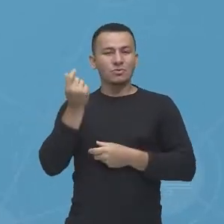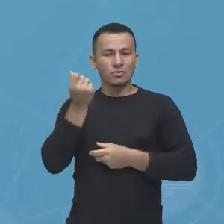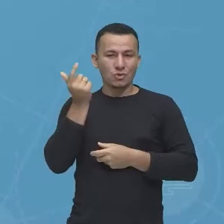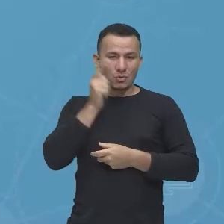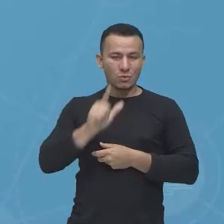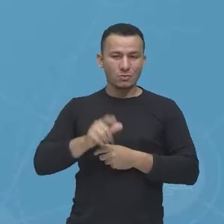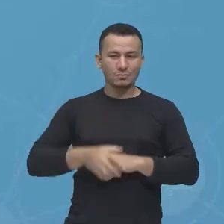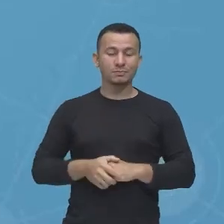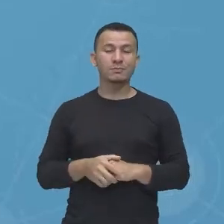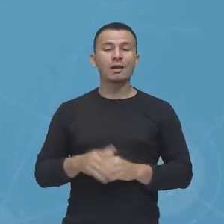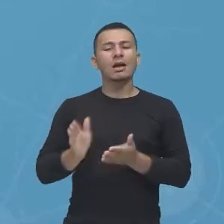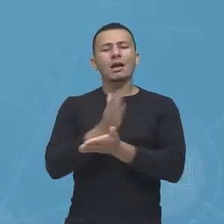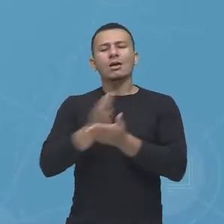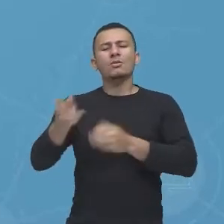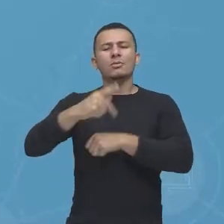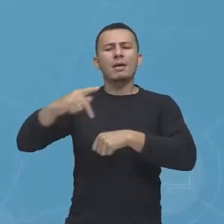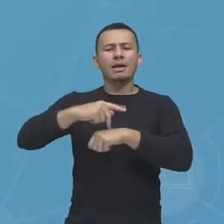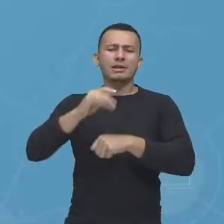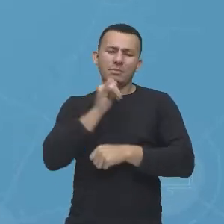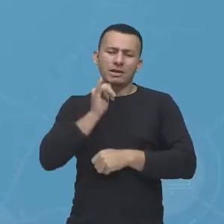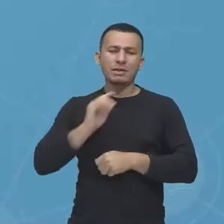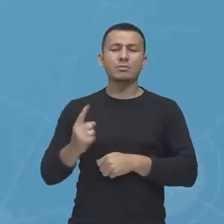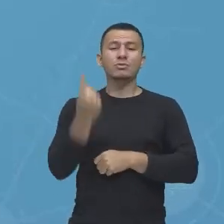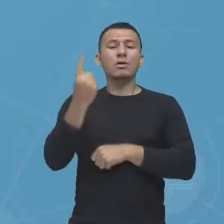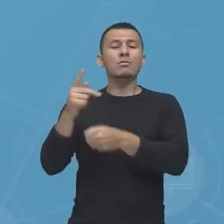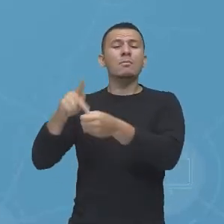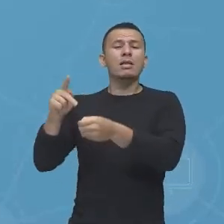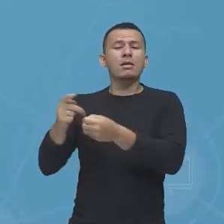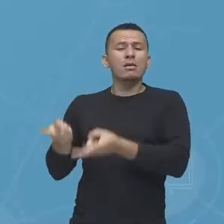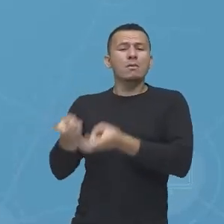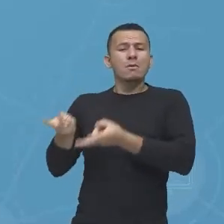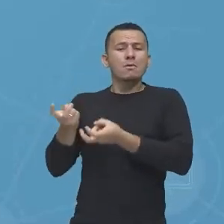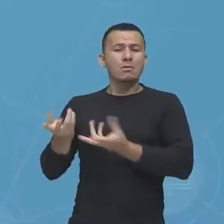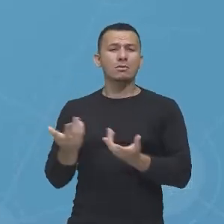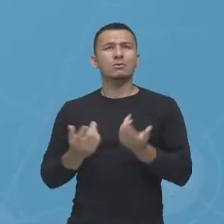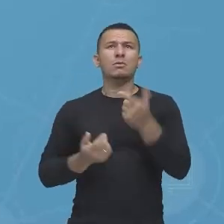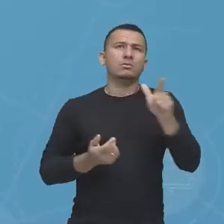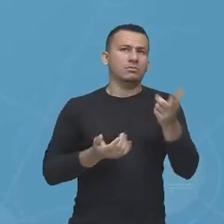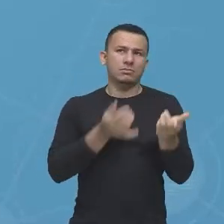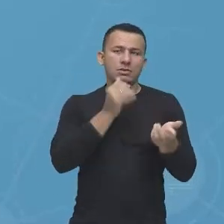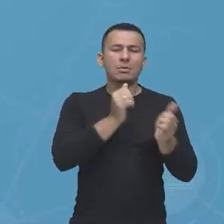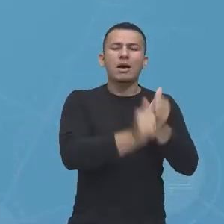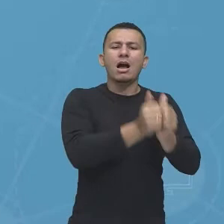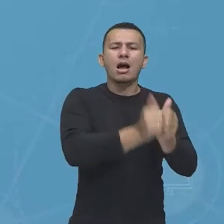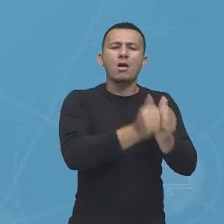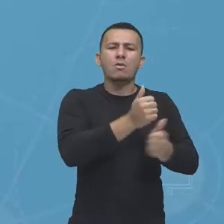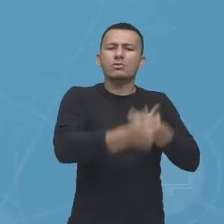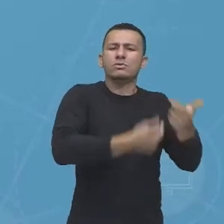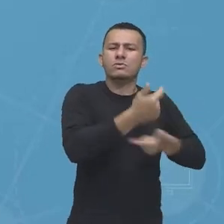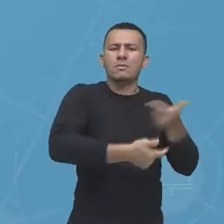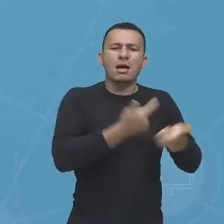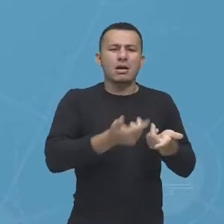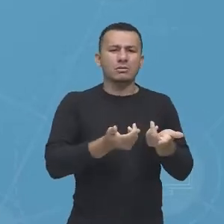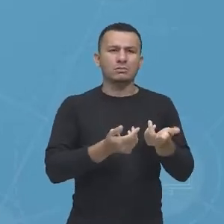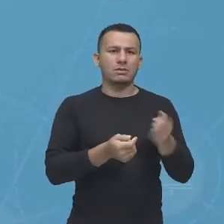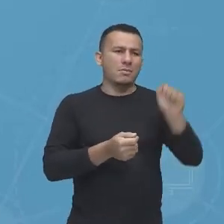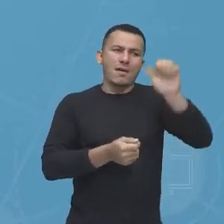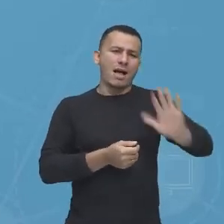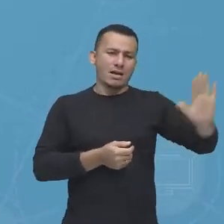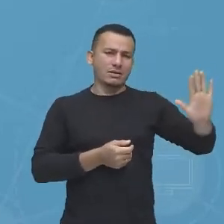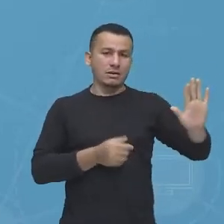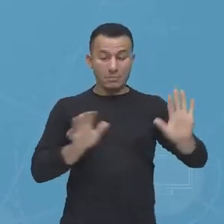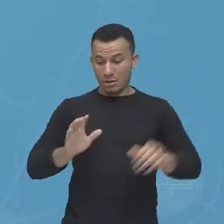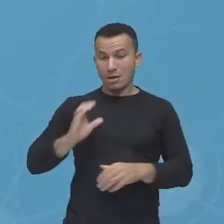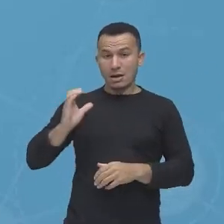exemplo, só de uma coisa, só do petróleo ou só do arroz, por exemplo, como é alguns países asiáticos. O Canadá não, ele está num